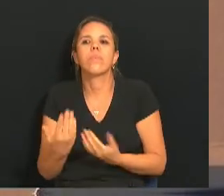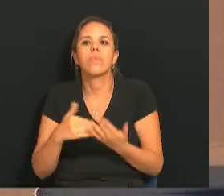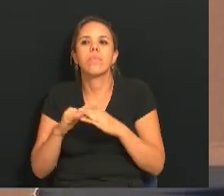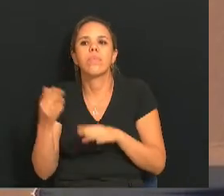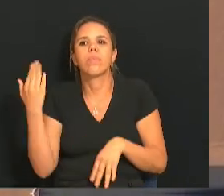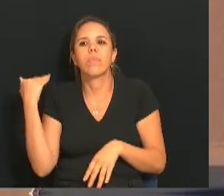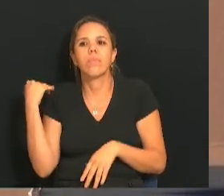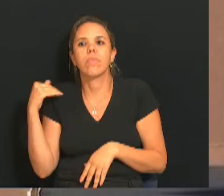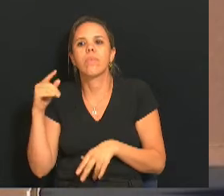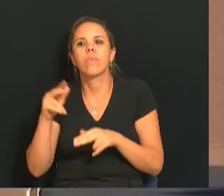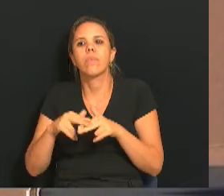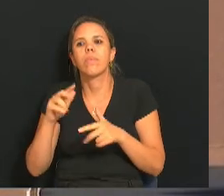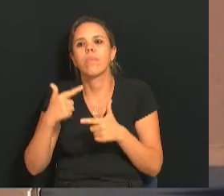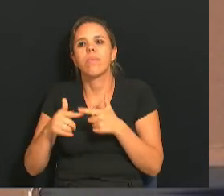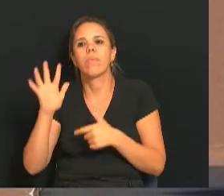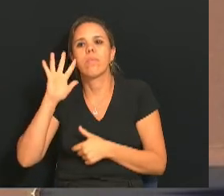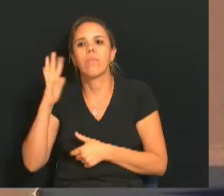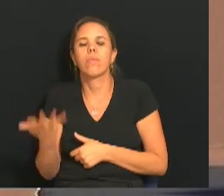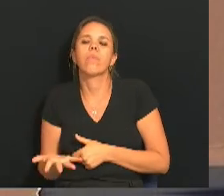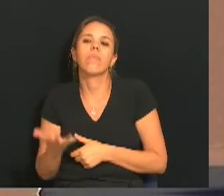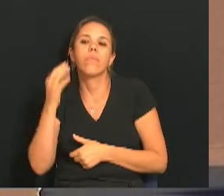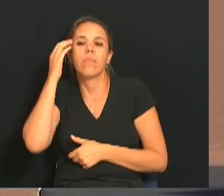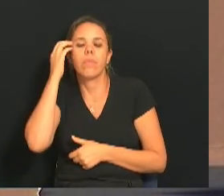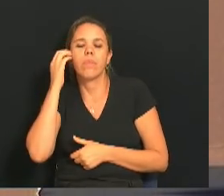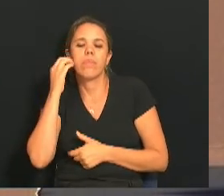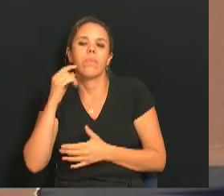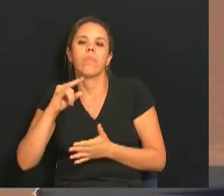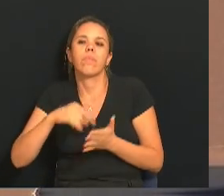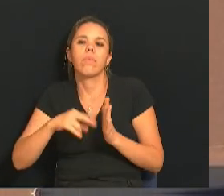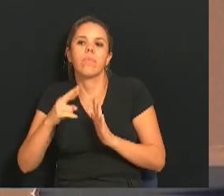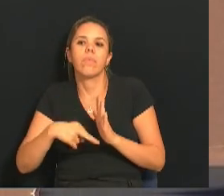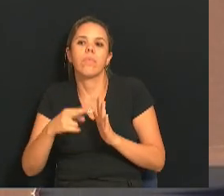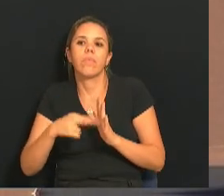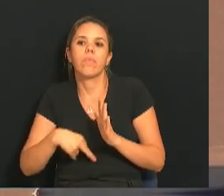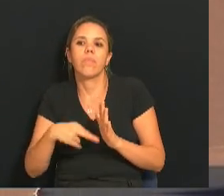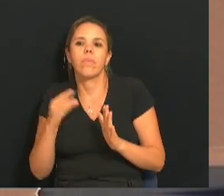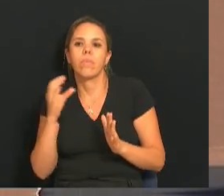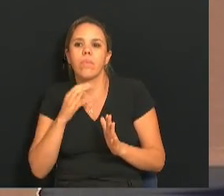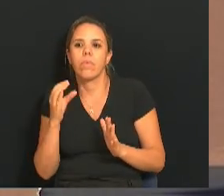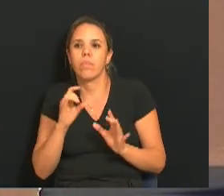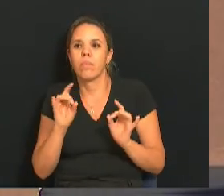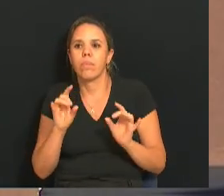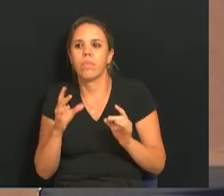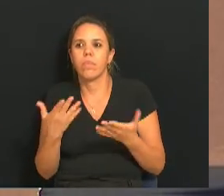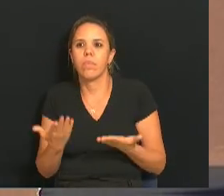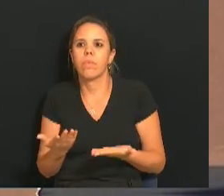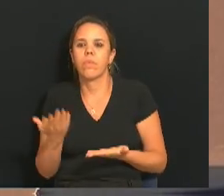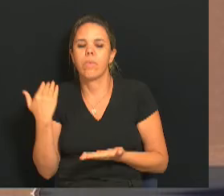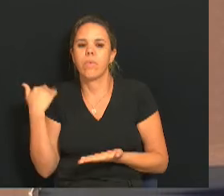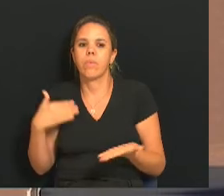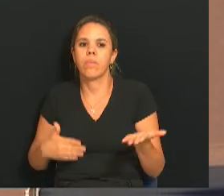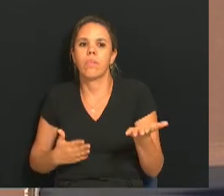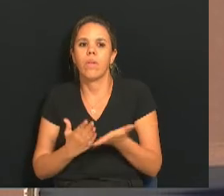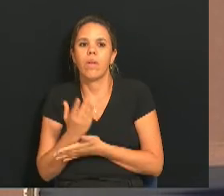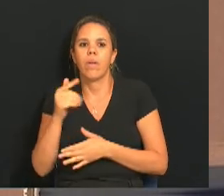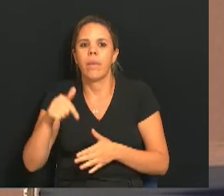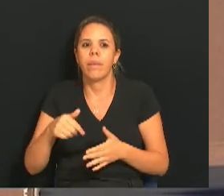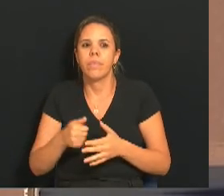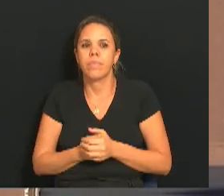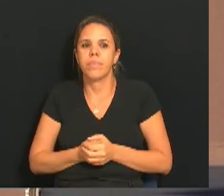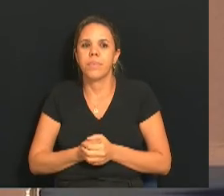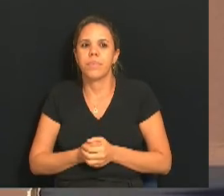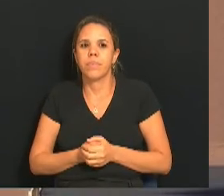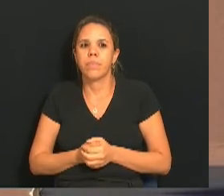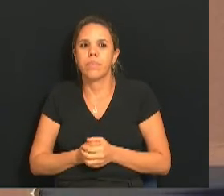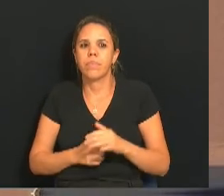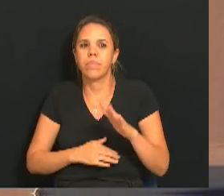aí de um requerimento de caráter bem inquisitório, aprovado, encaminhado aqui pela